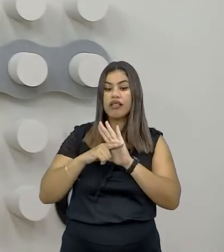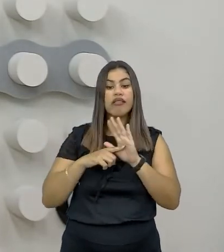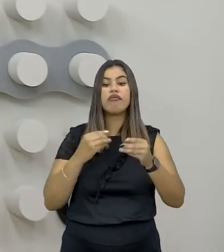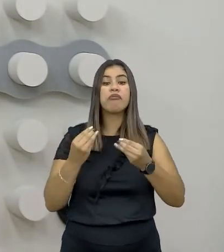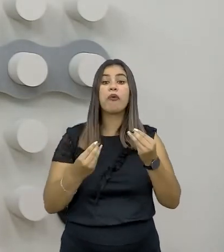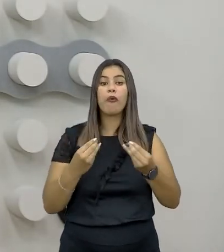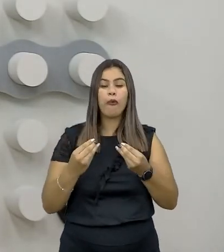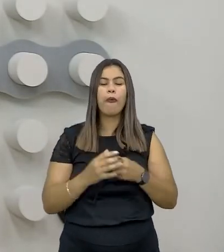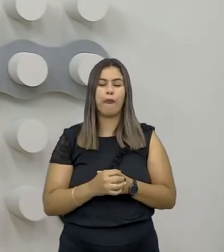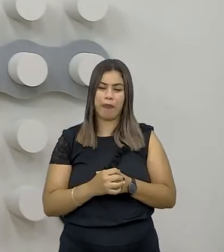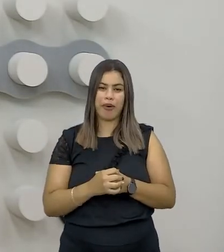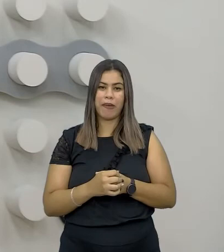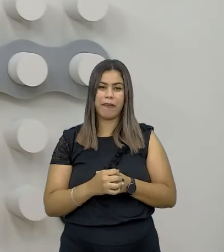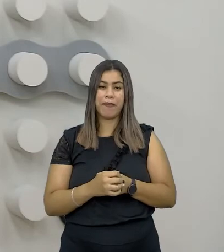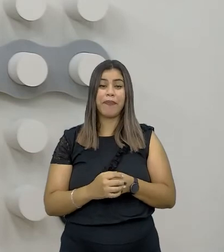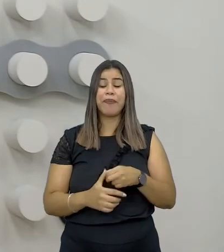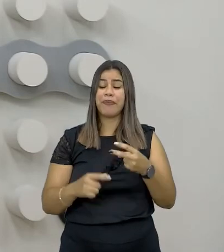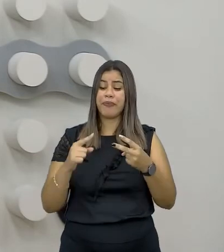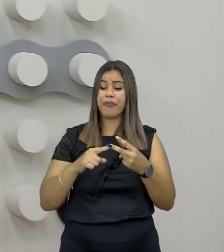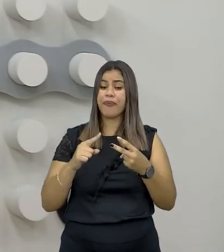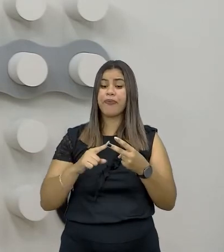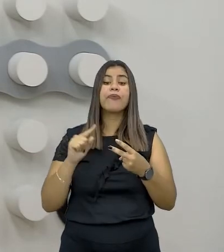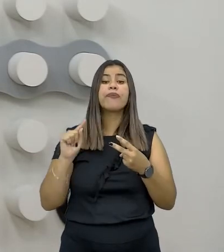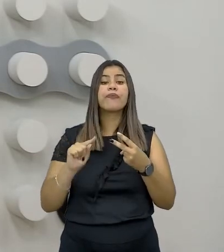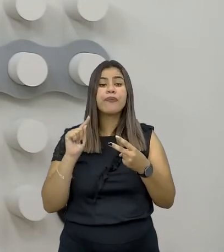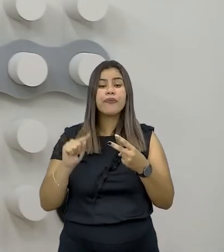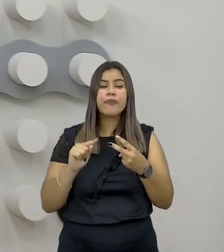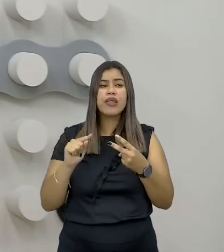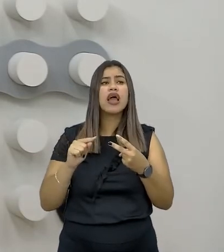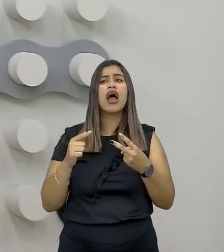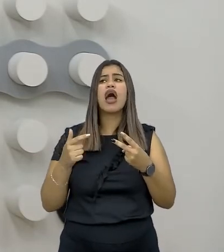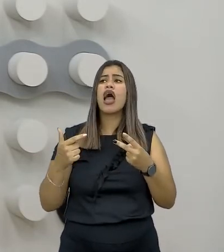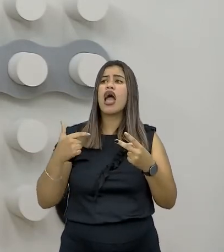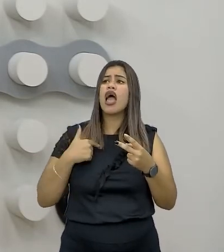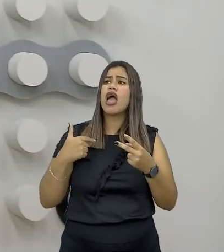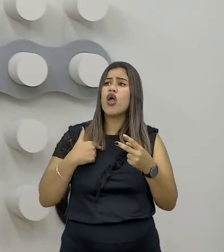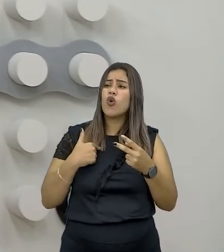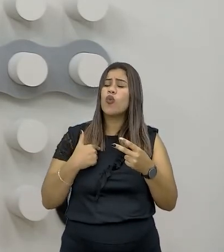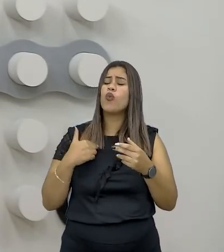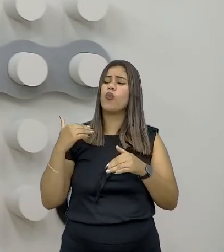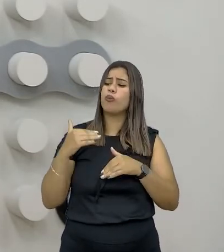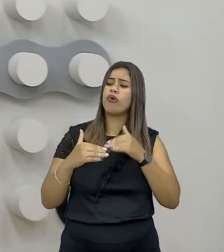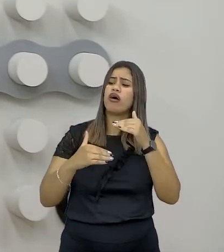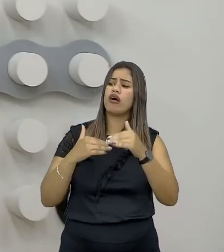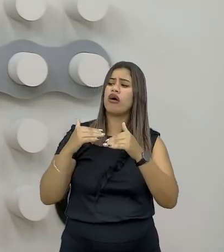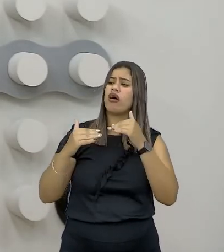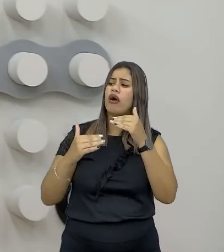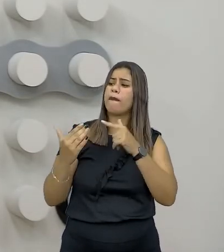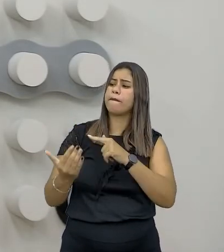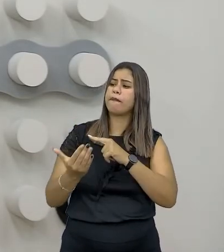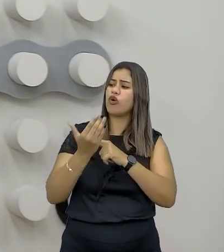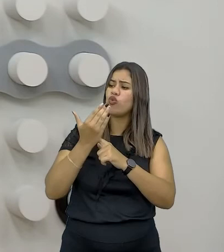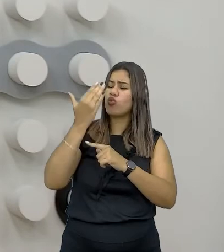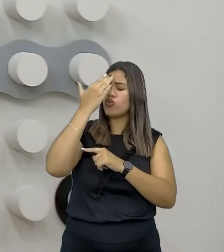os passos que eu devo seguir para que eu entenda melhor